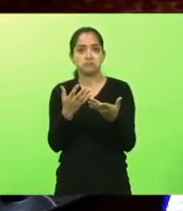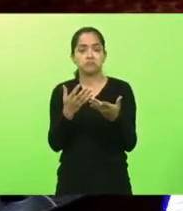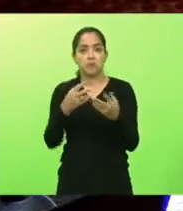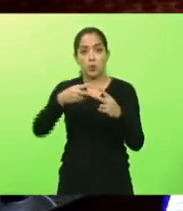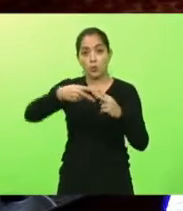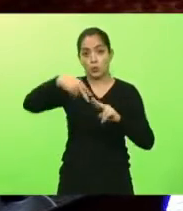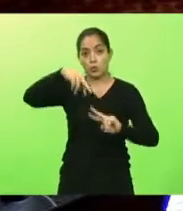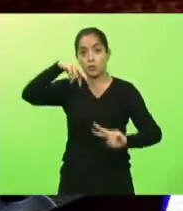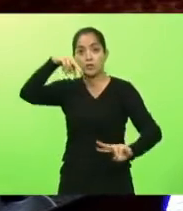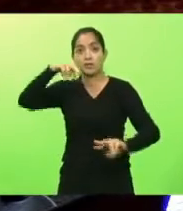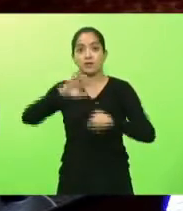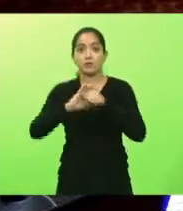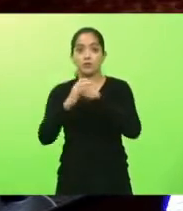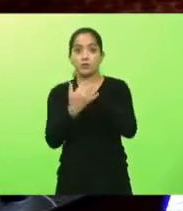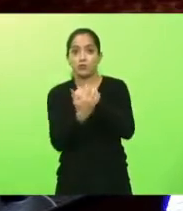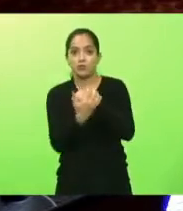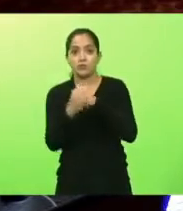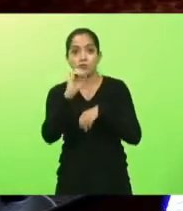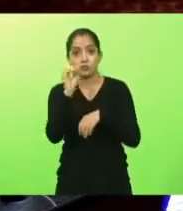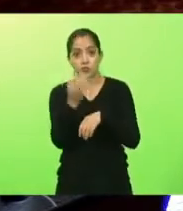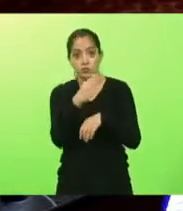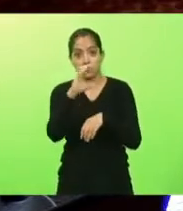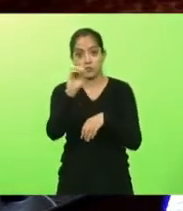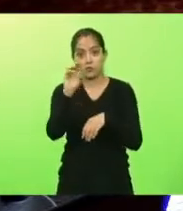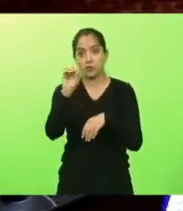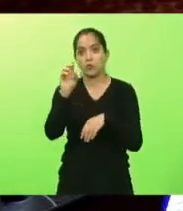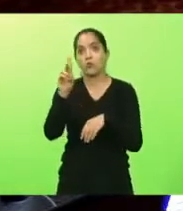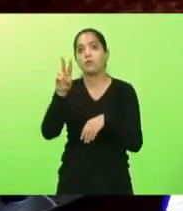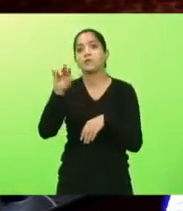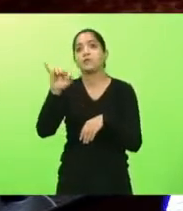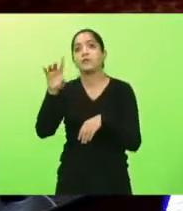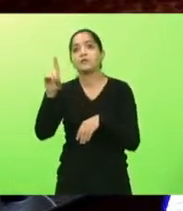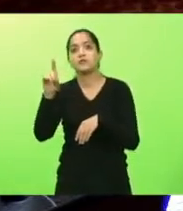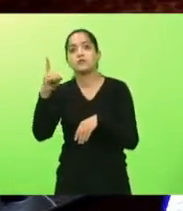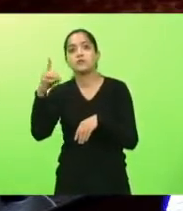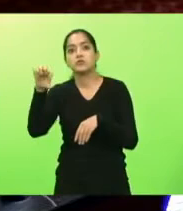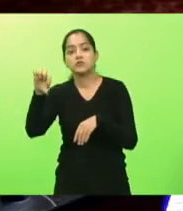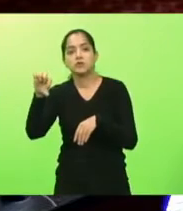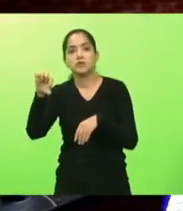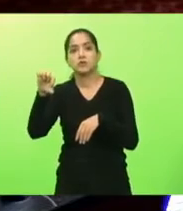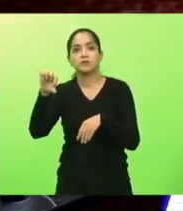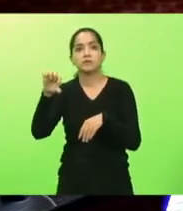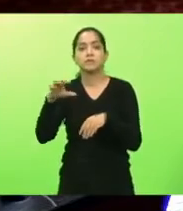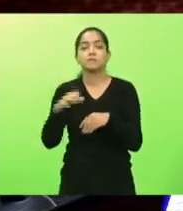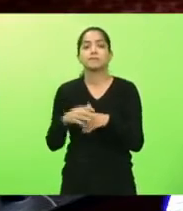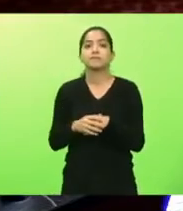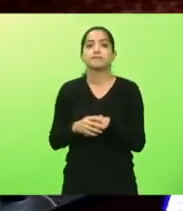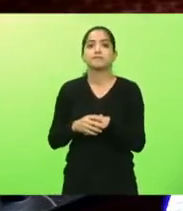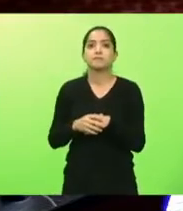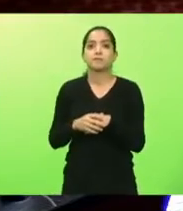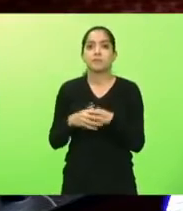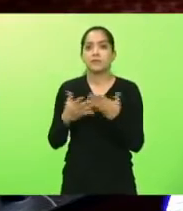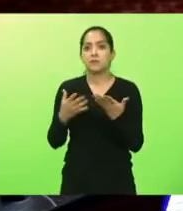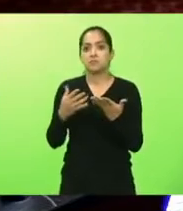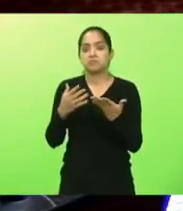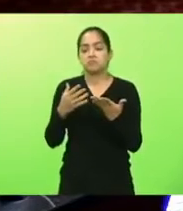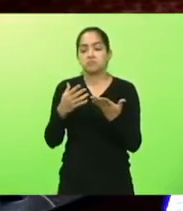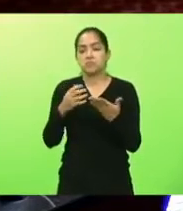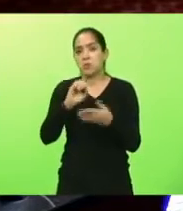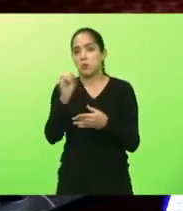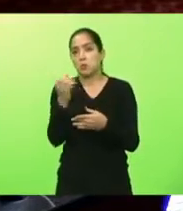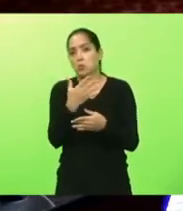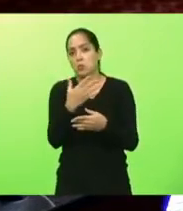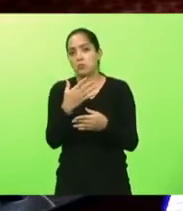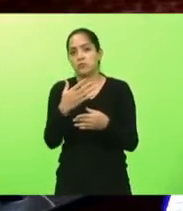do Covid-19, do novo Covid, que já não é mais novo, já é velho, já está enchendo o saco. Eu não sei por que chamam de novo, já